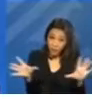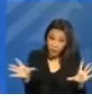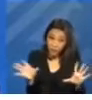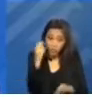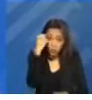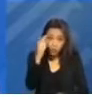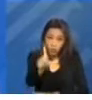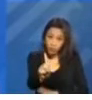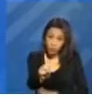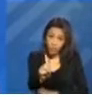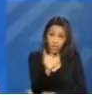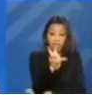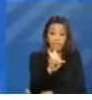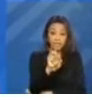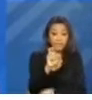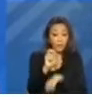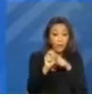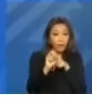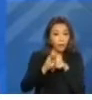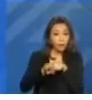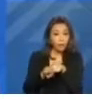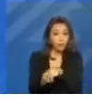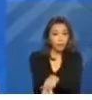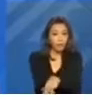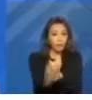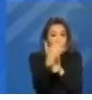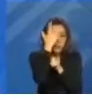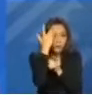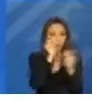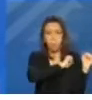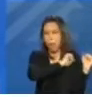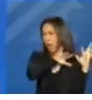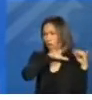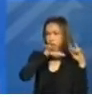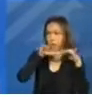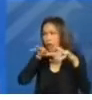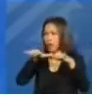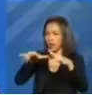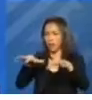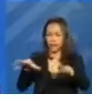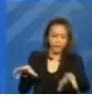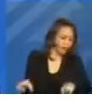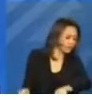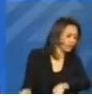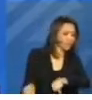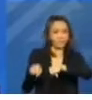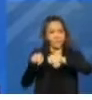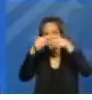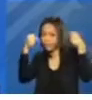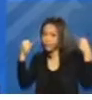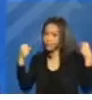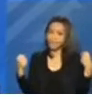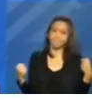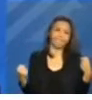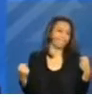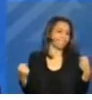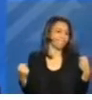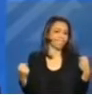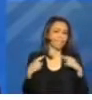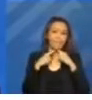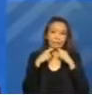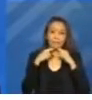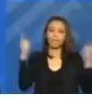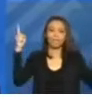um dia só 50 milhões de pessoas para receber ao mesmo tempo, é um colapso do sistema financeiro. A gente não está